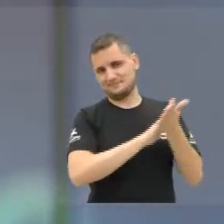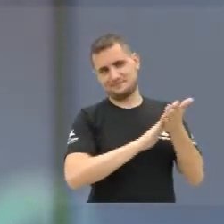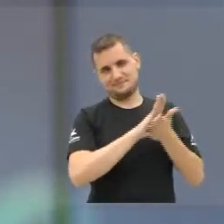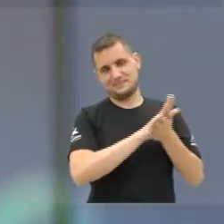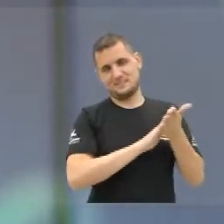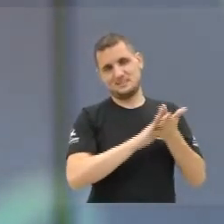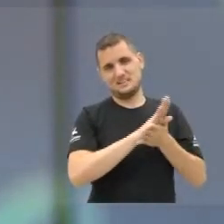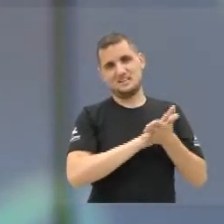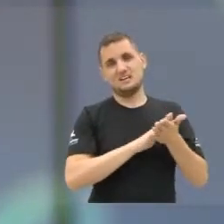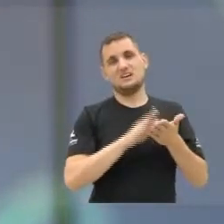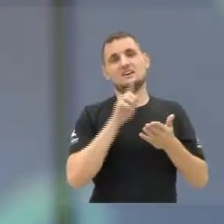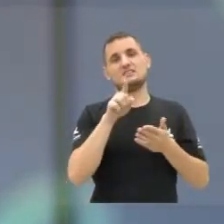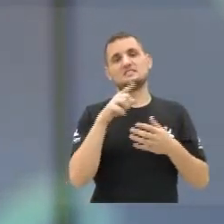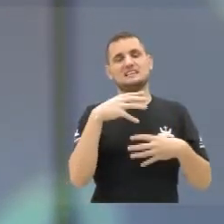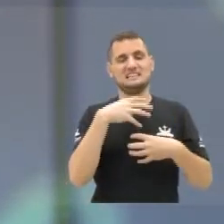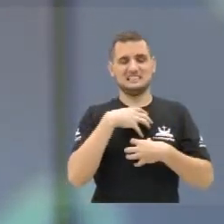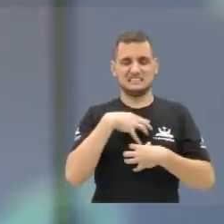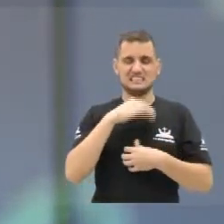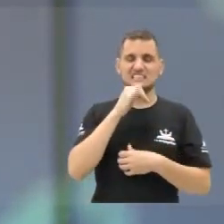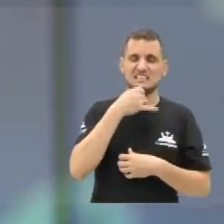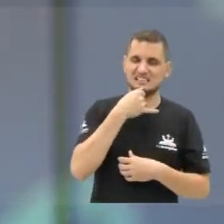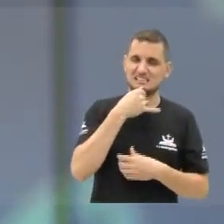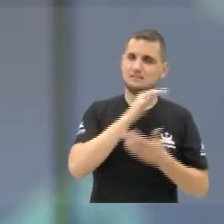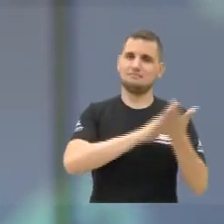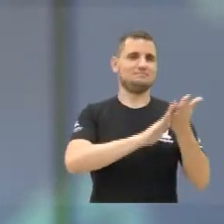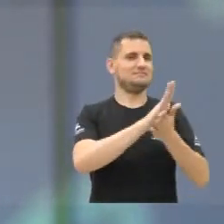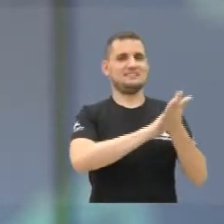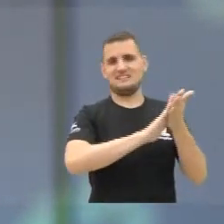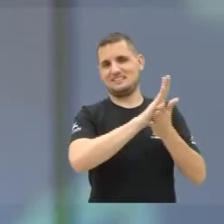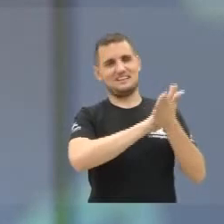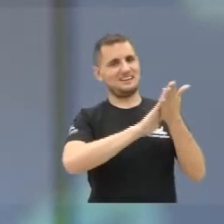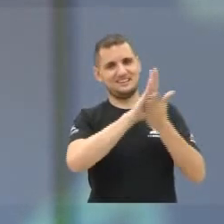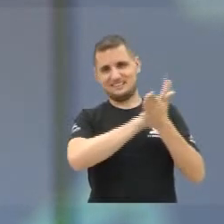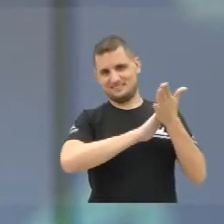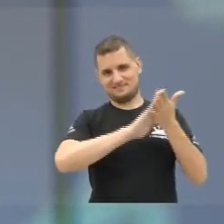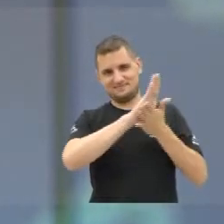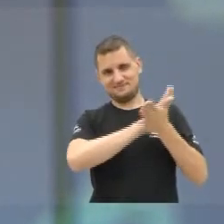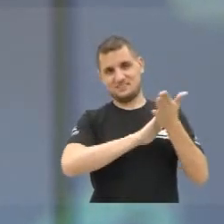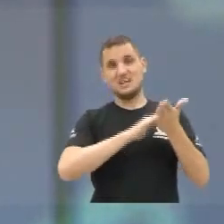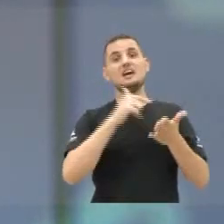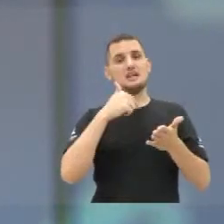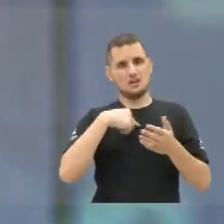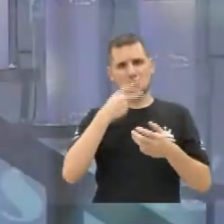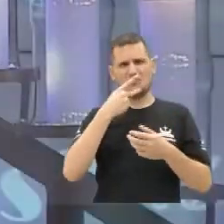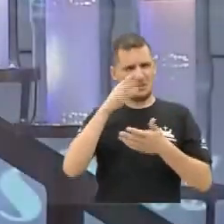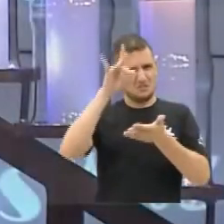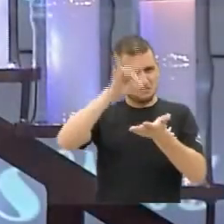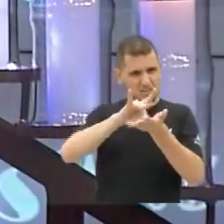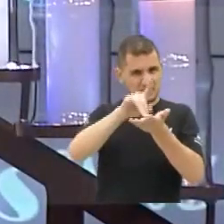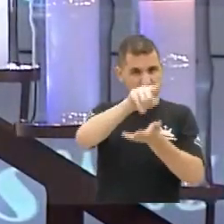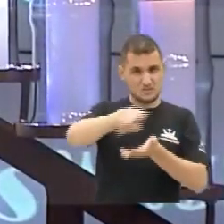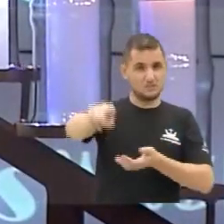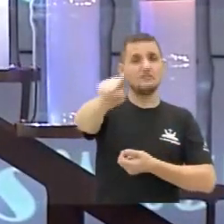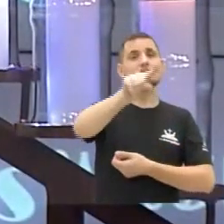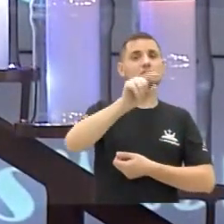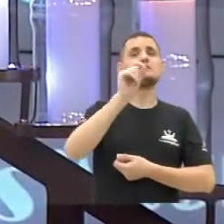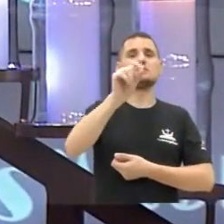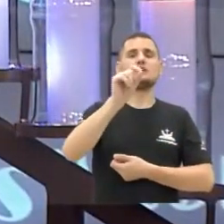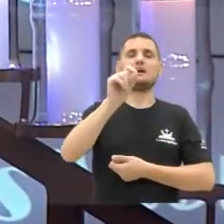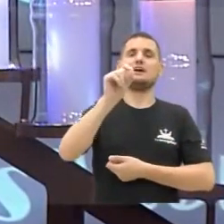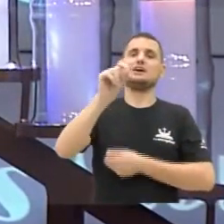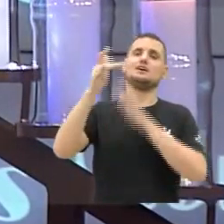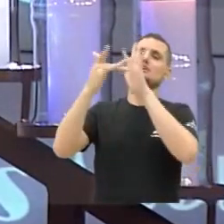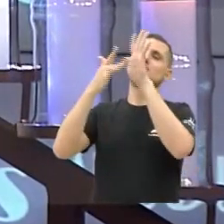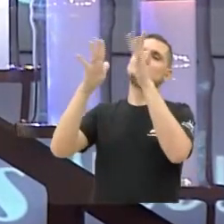Você não vai mais se sentir triste por causa de ninguém. Eu garanto a você, Ele preenche